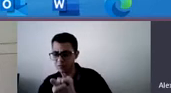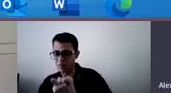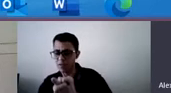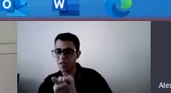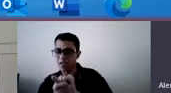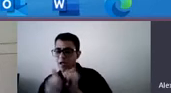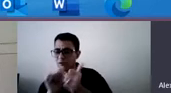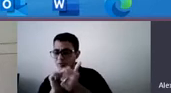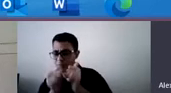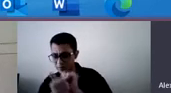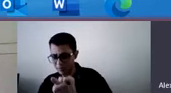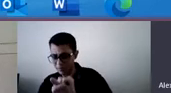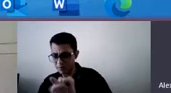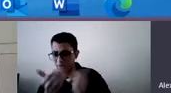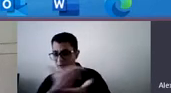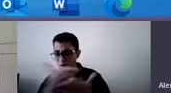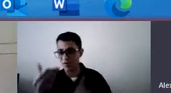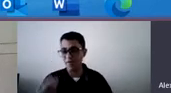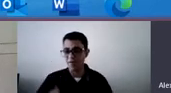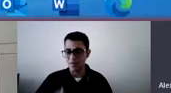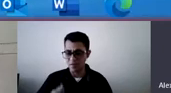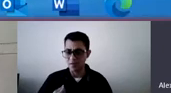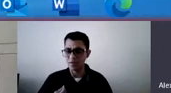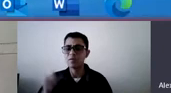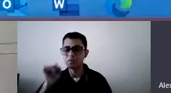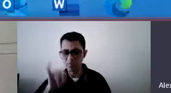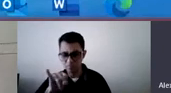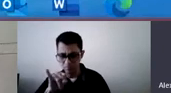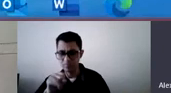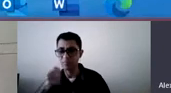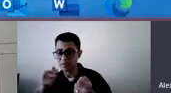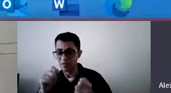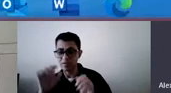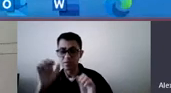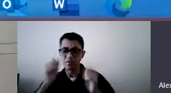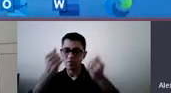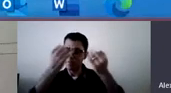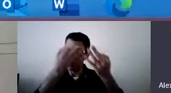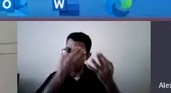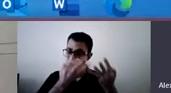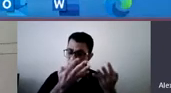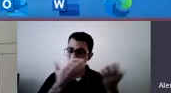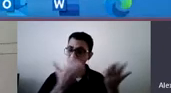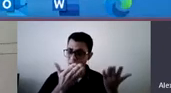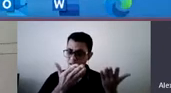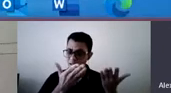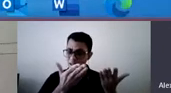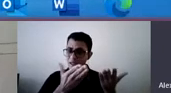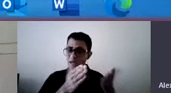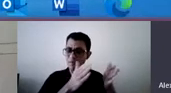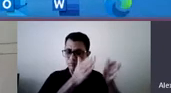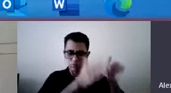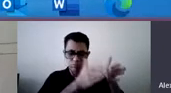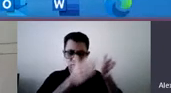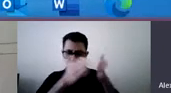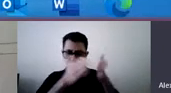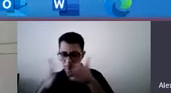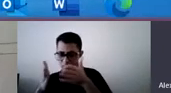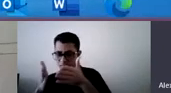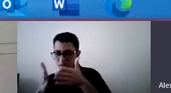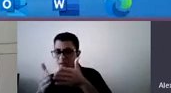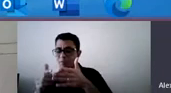As modificações. Então, vai ser isso mesmo. A gente já tem que estar meio que assim, já mentalizando, já